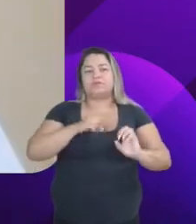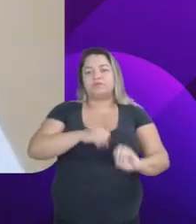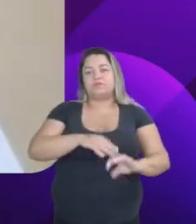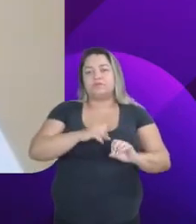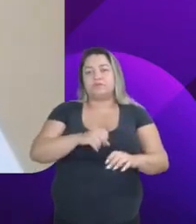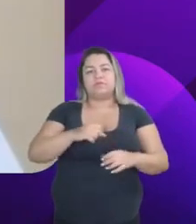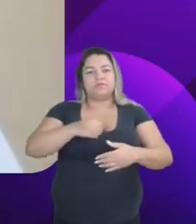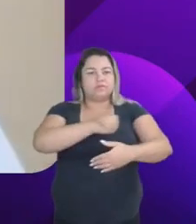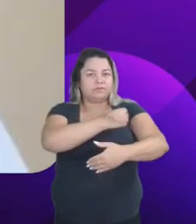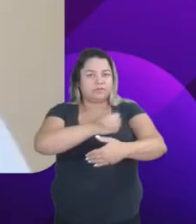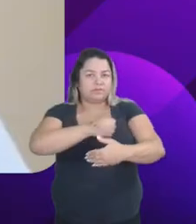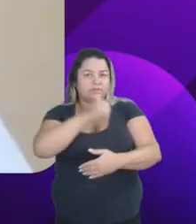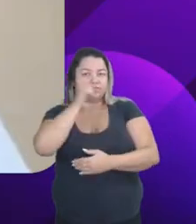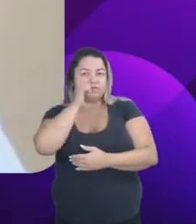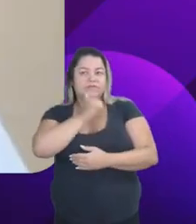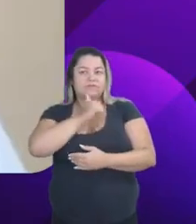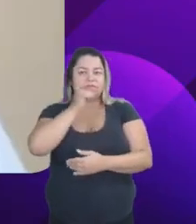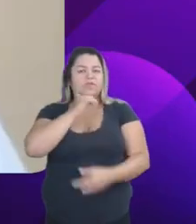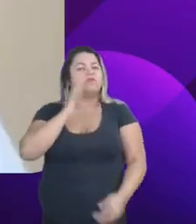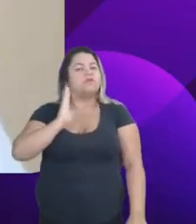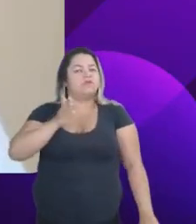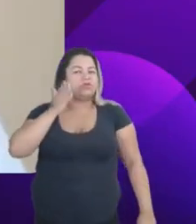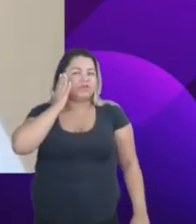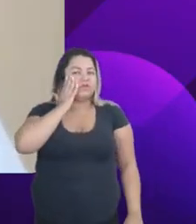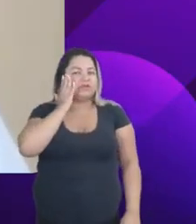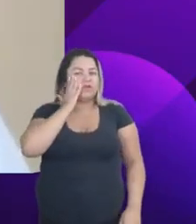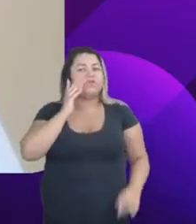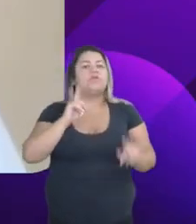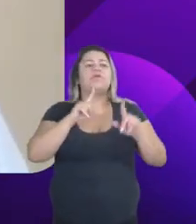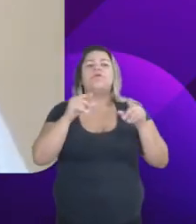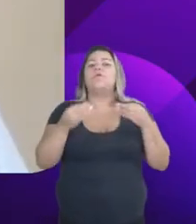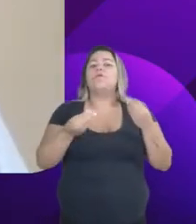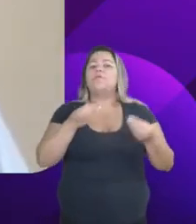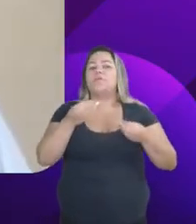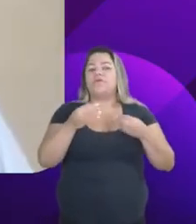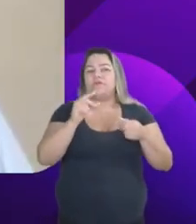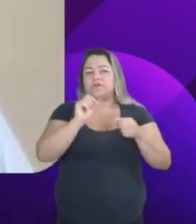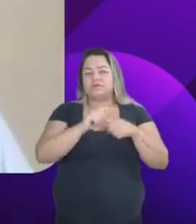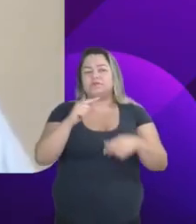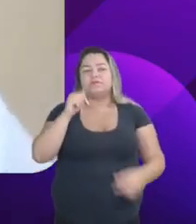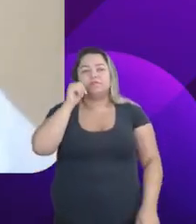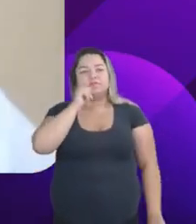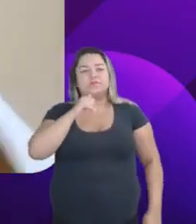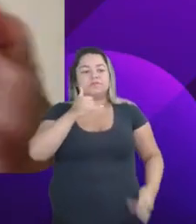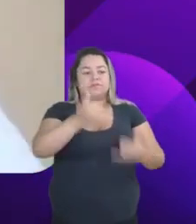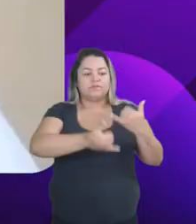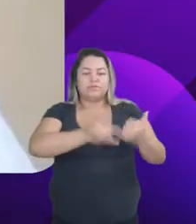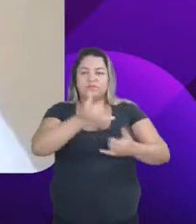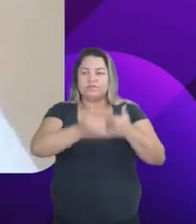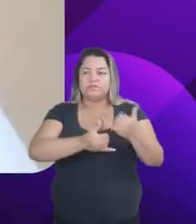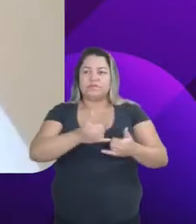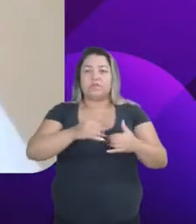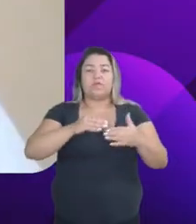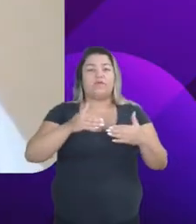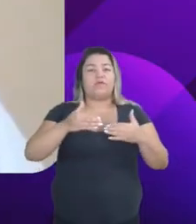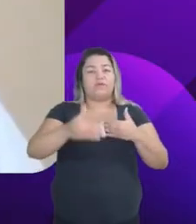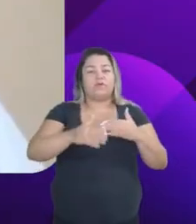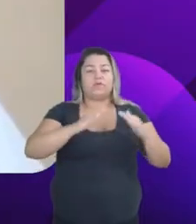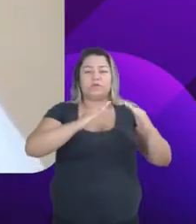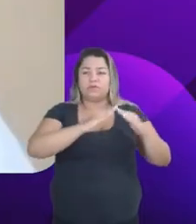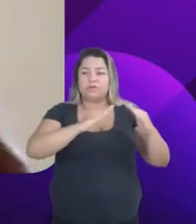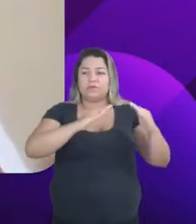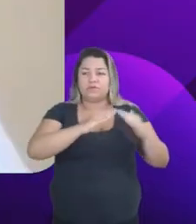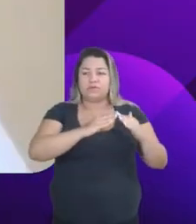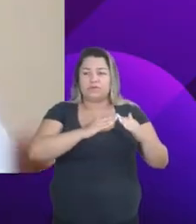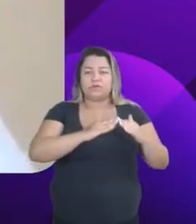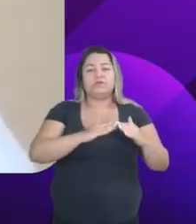cozinhar nossas meninas. Você já entendeu o que a gente faz? Para os meninos, a gente dá brinquedos de brincar fora de casa, para eles